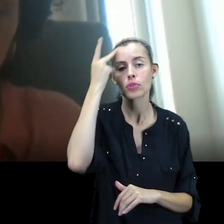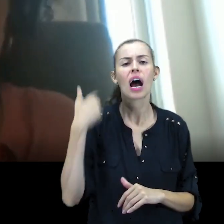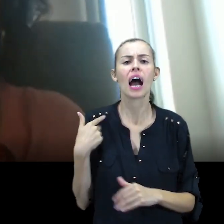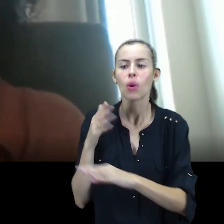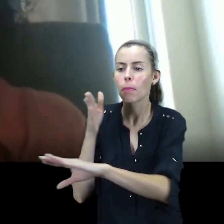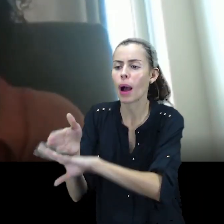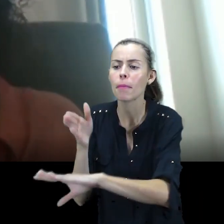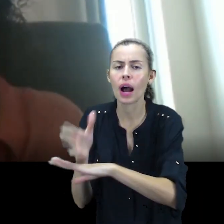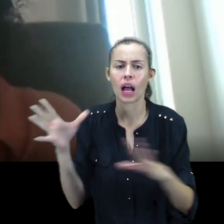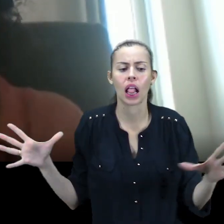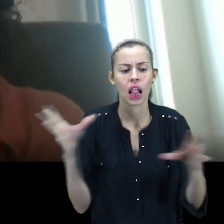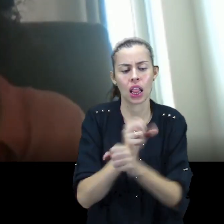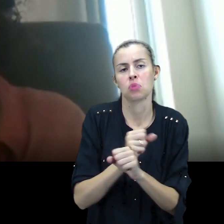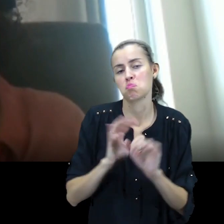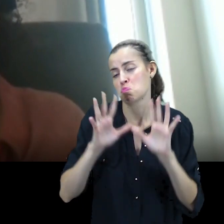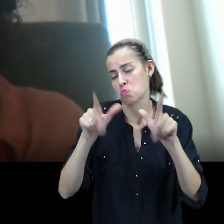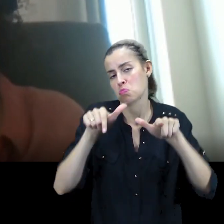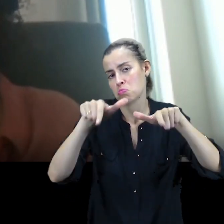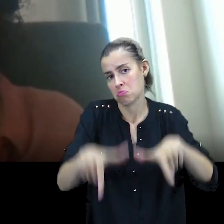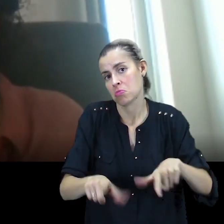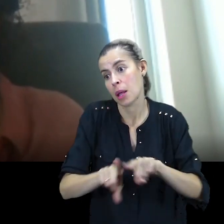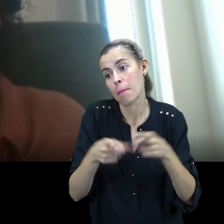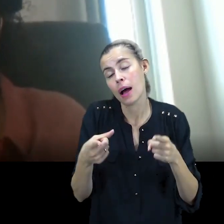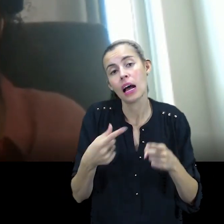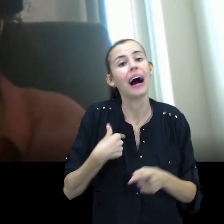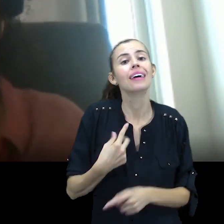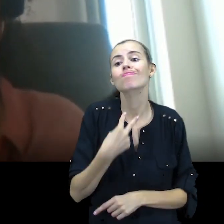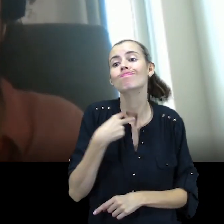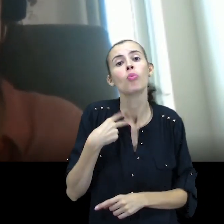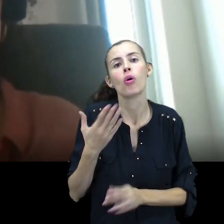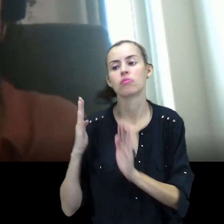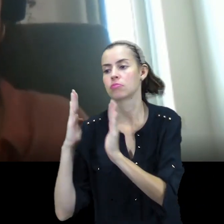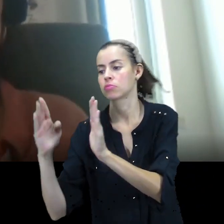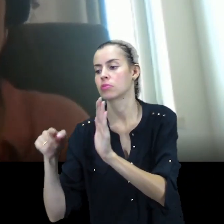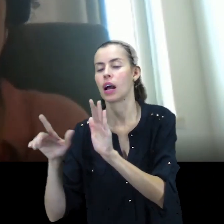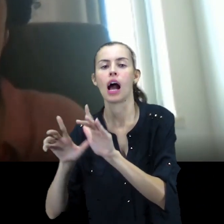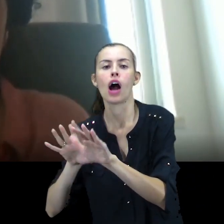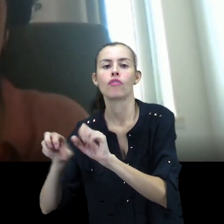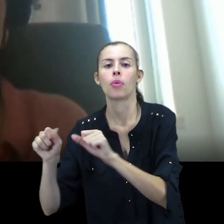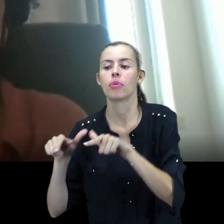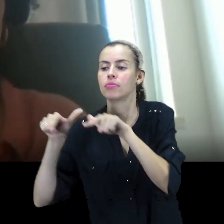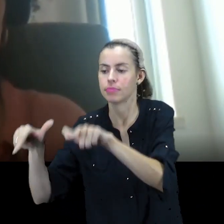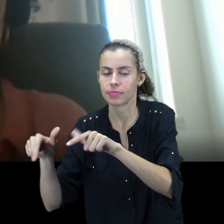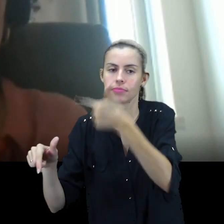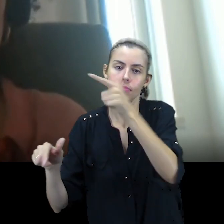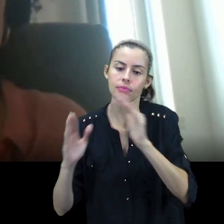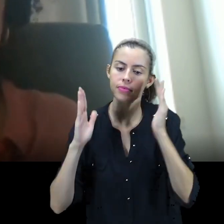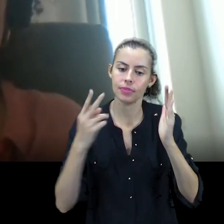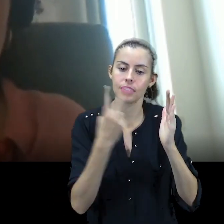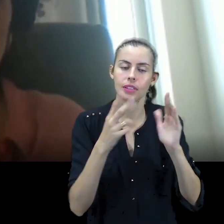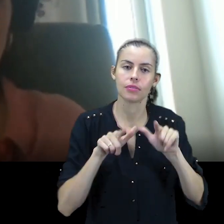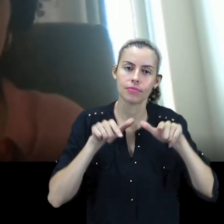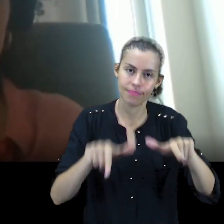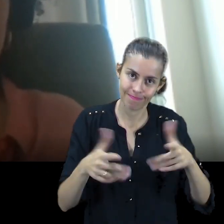com os cursos que, assim, é um motivo de debate para a gente. Por quê? O que é que